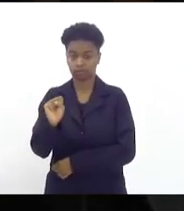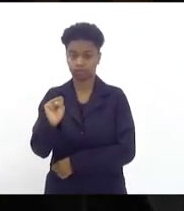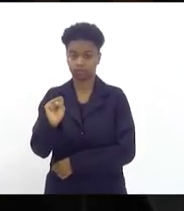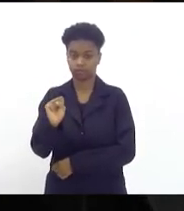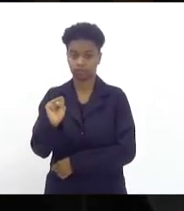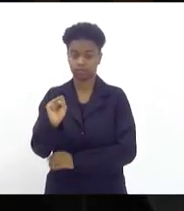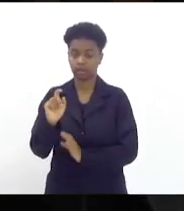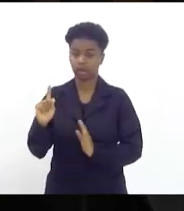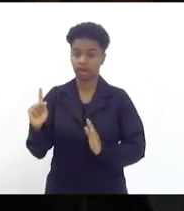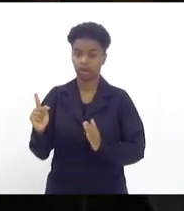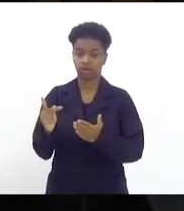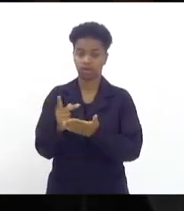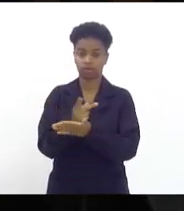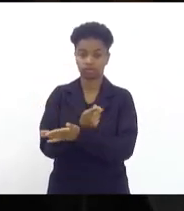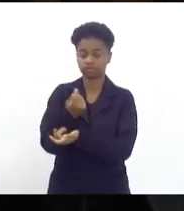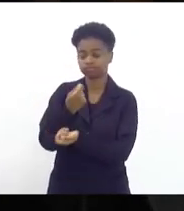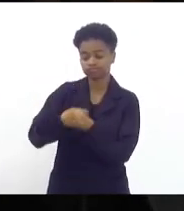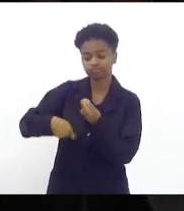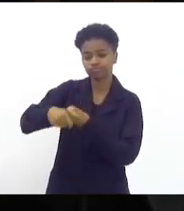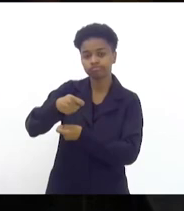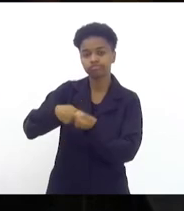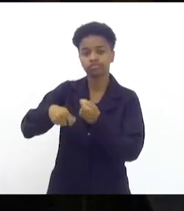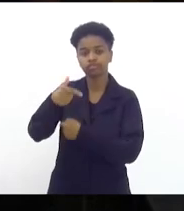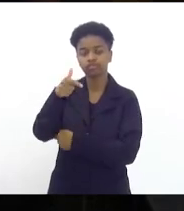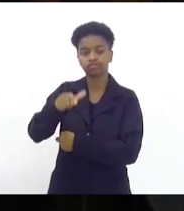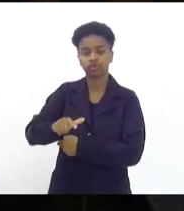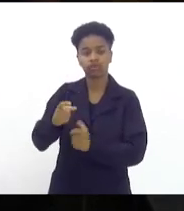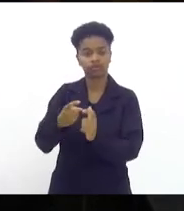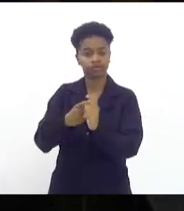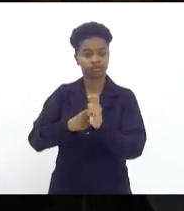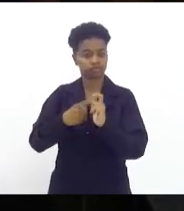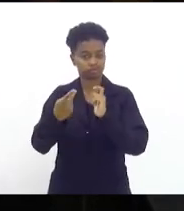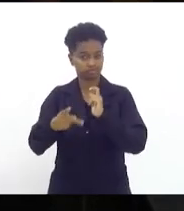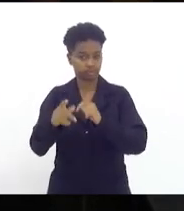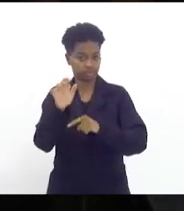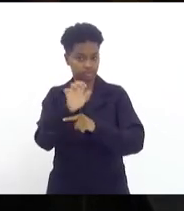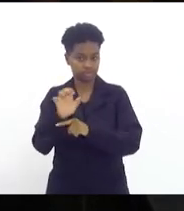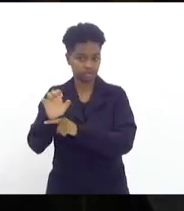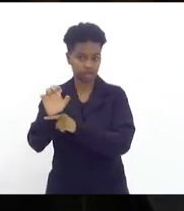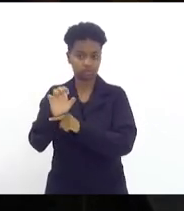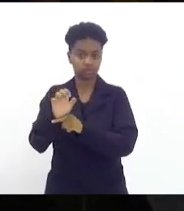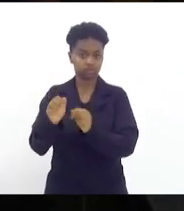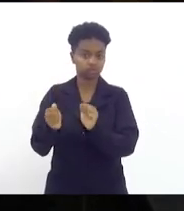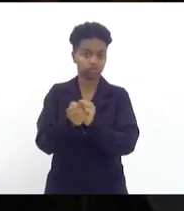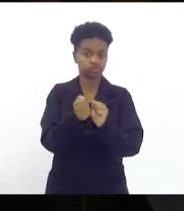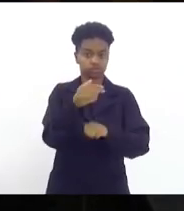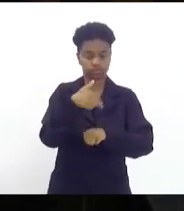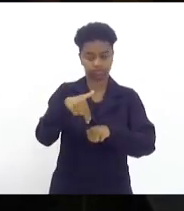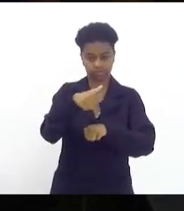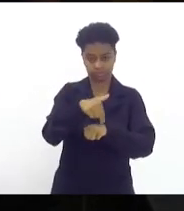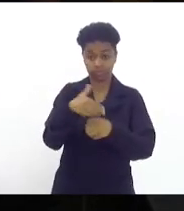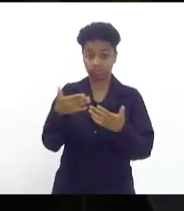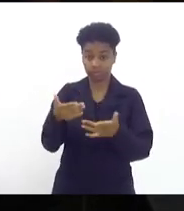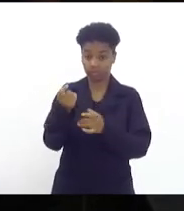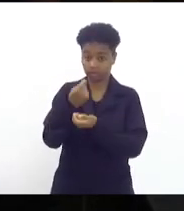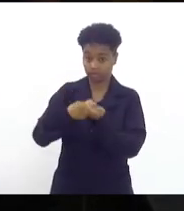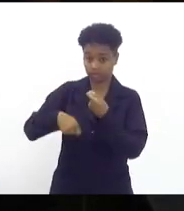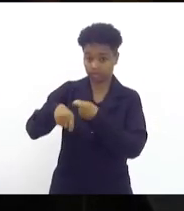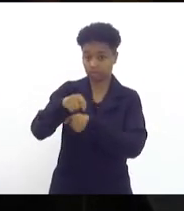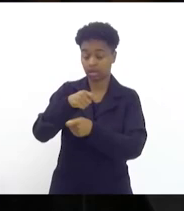houve uma renegociação das dívidas do estado com a união e nessa renegociação